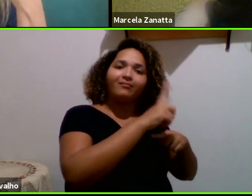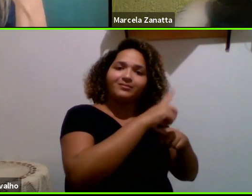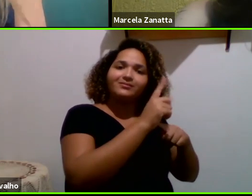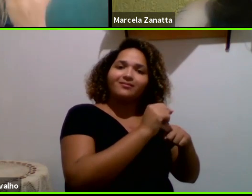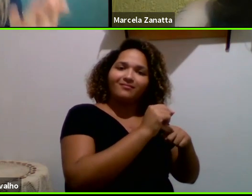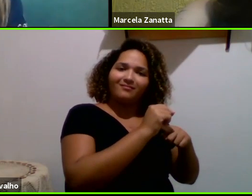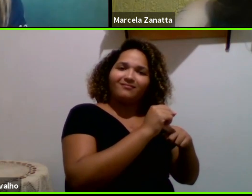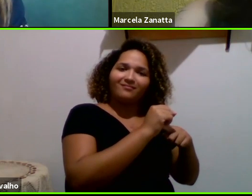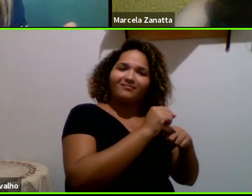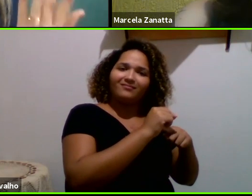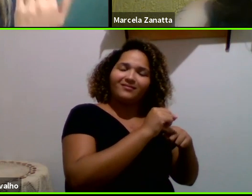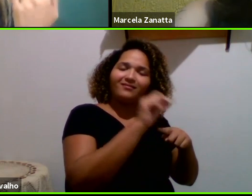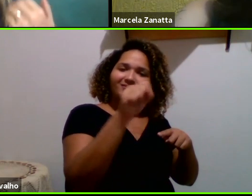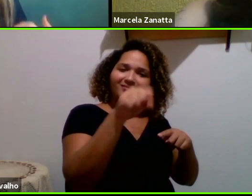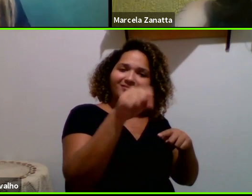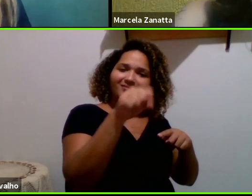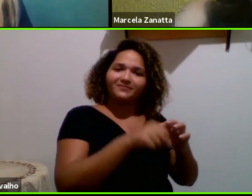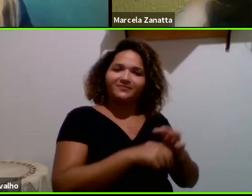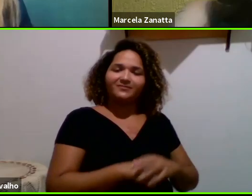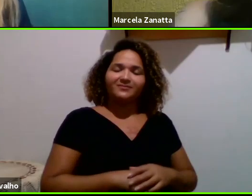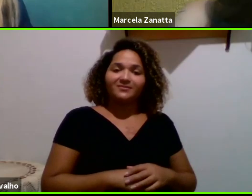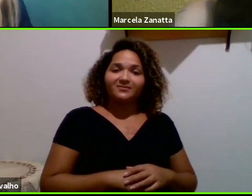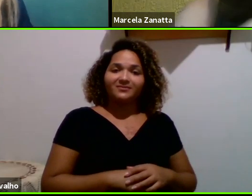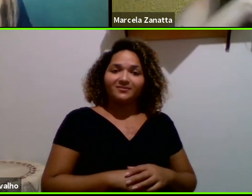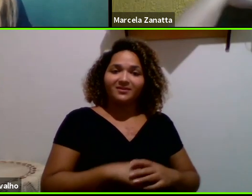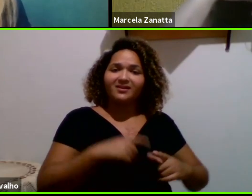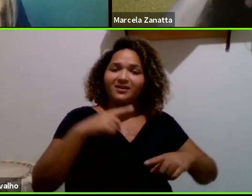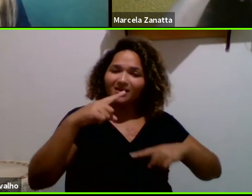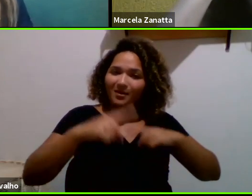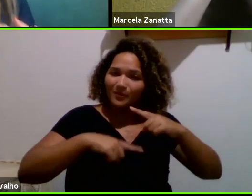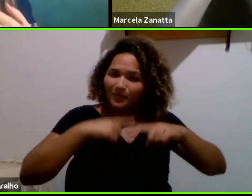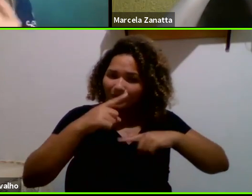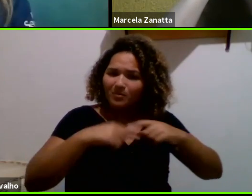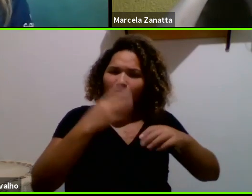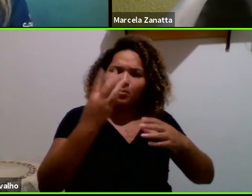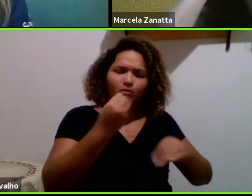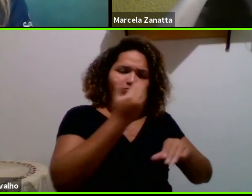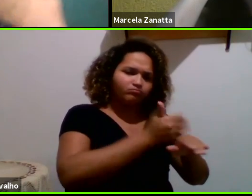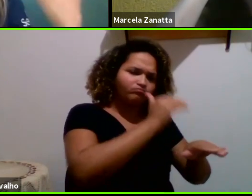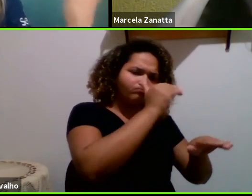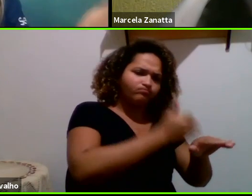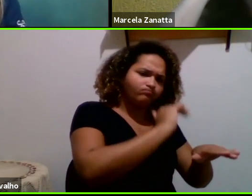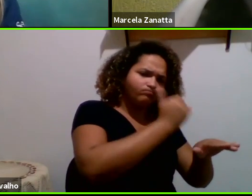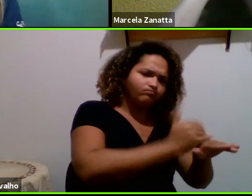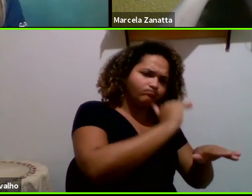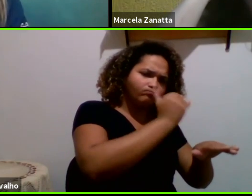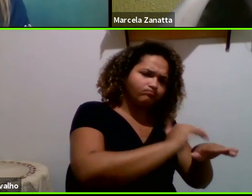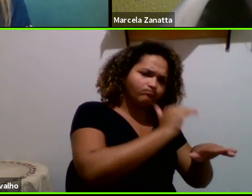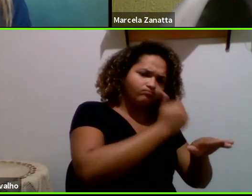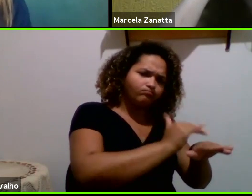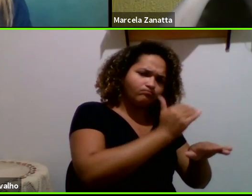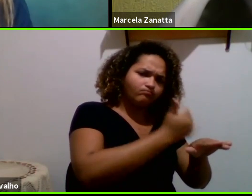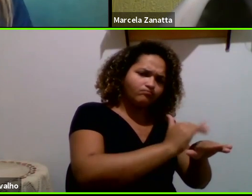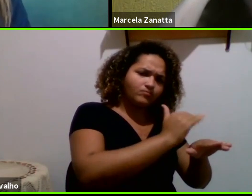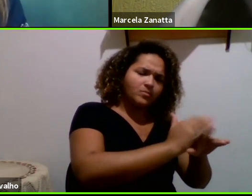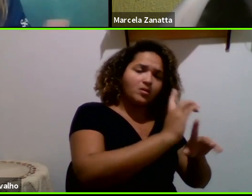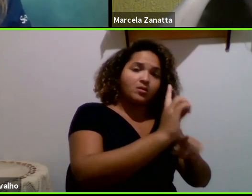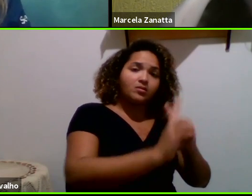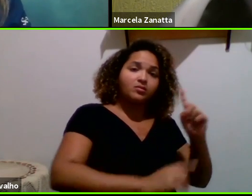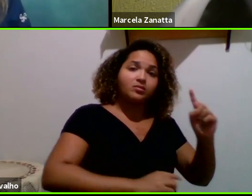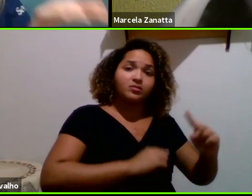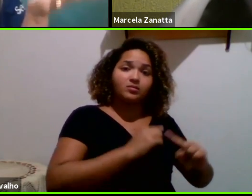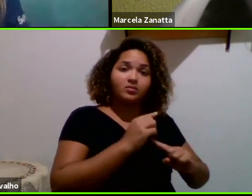e posteriormente, após muita simulação de parto com o auxílio e com o apoio do